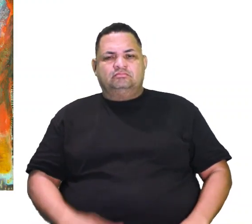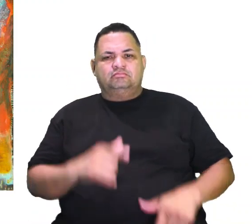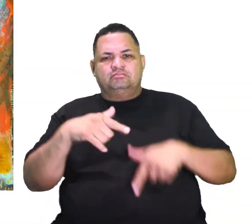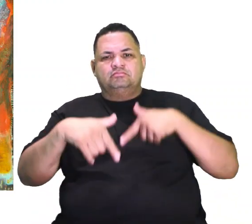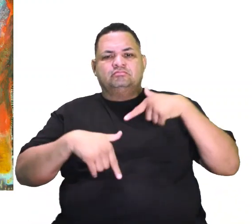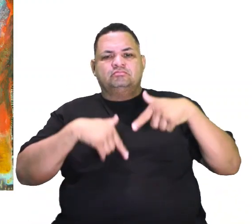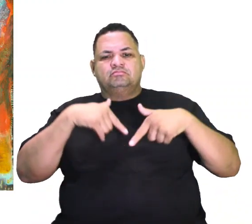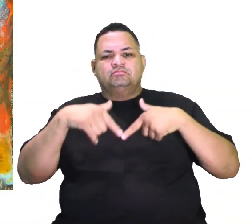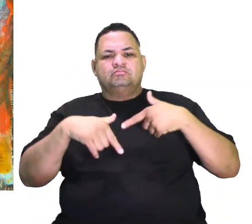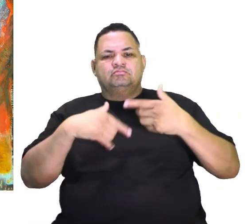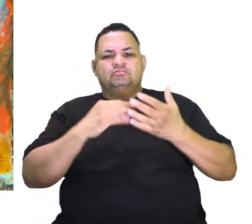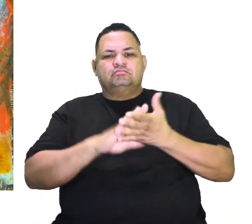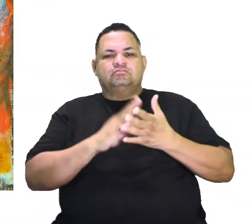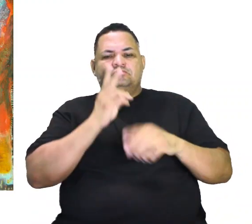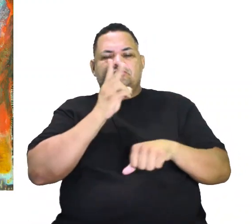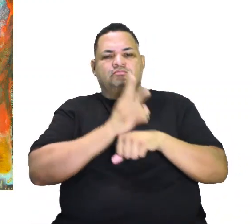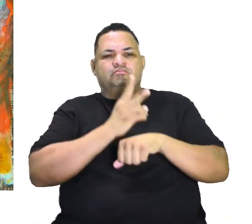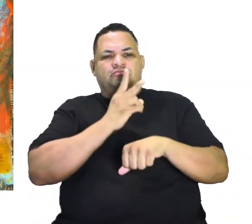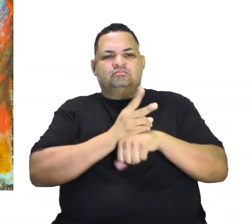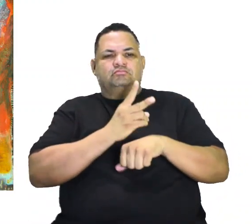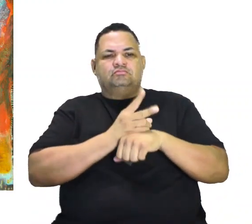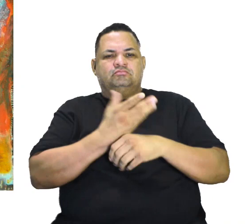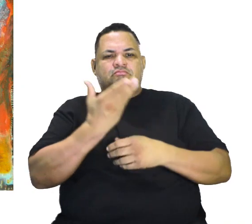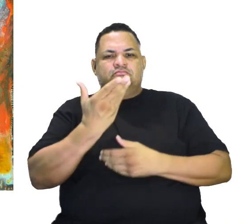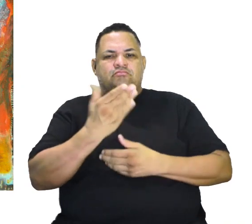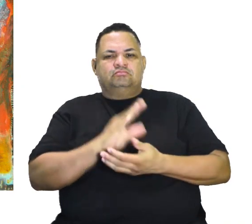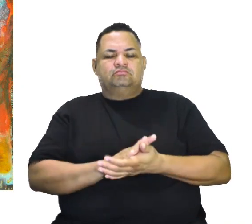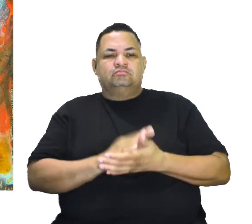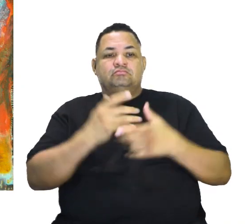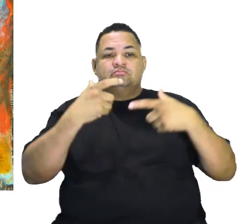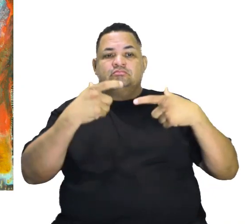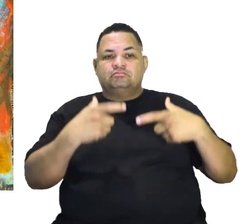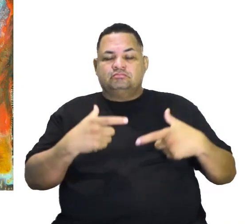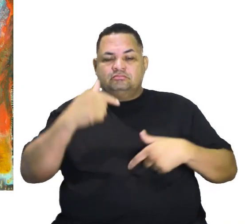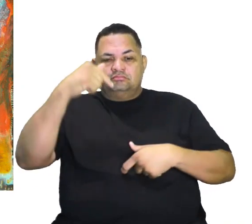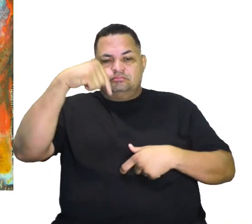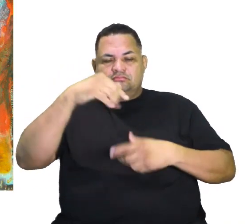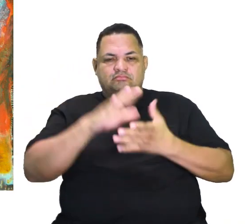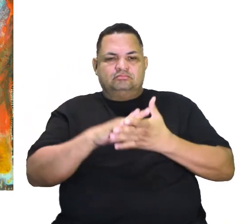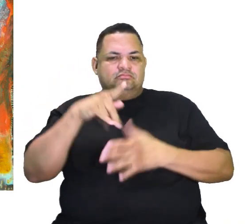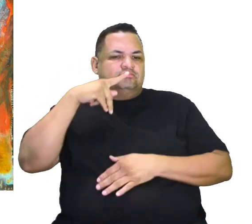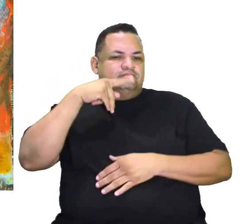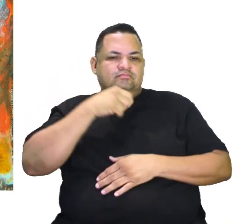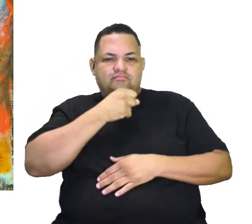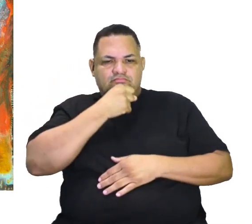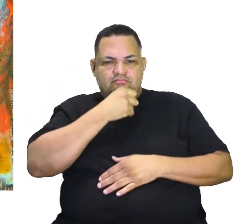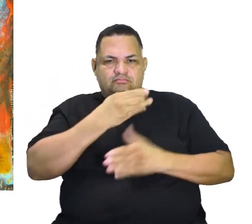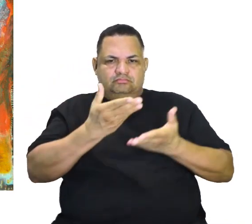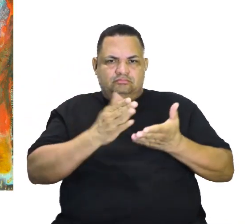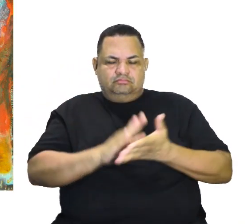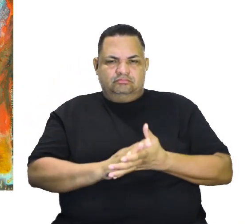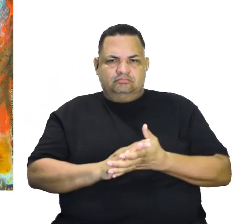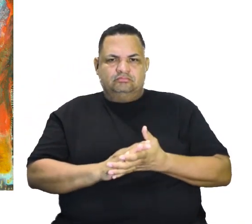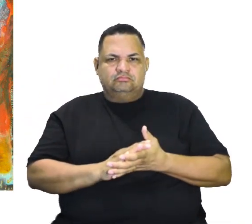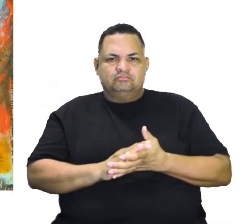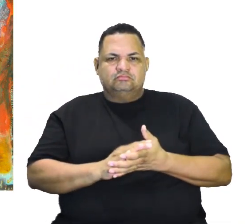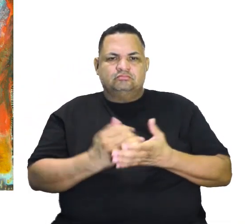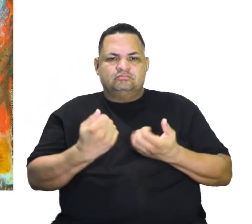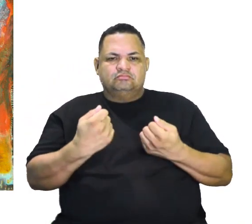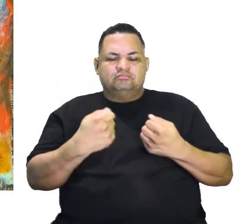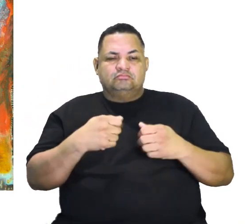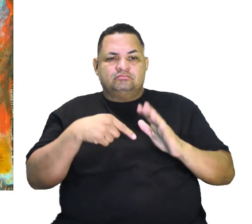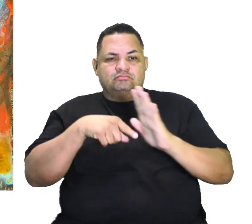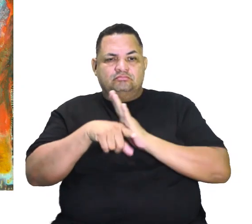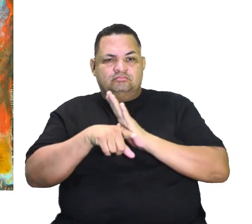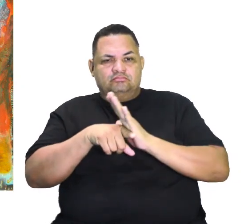esse trabalho, né? Essa externa com o artista local, Zogby, e podem